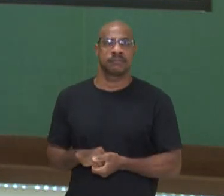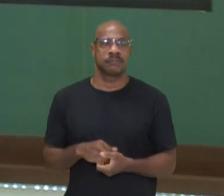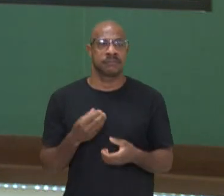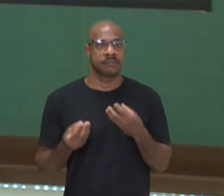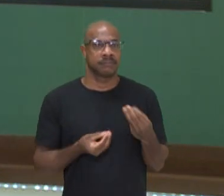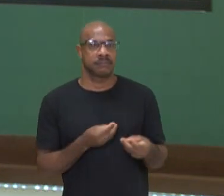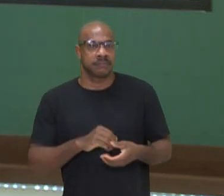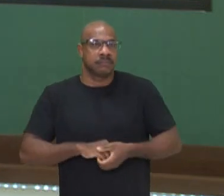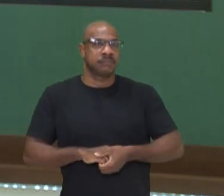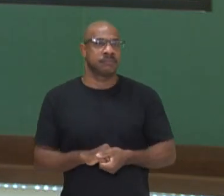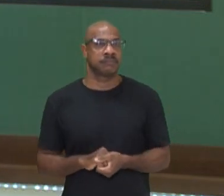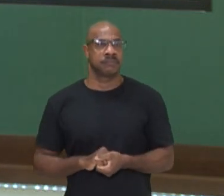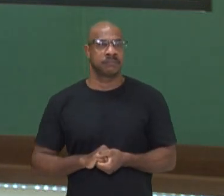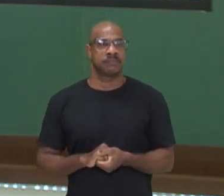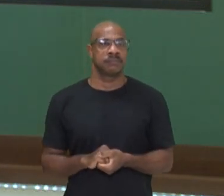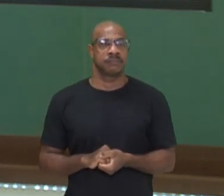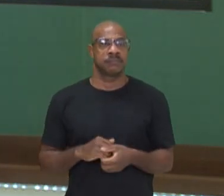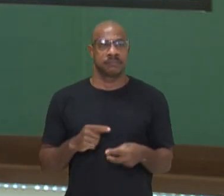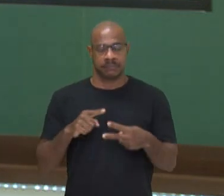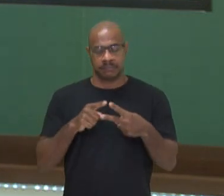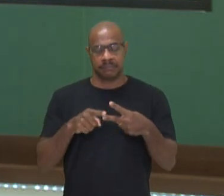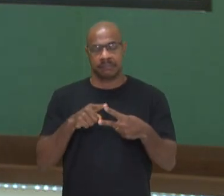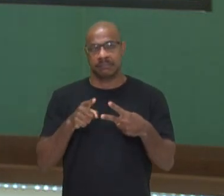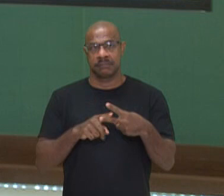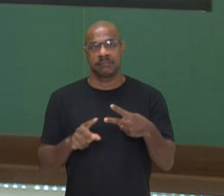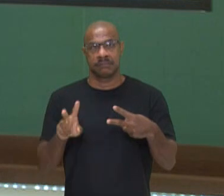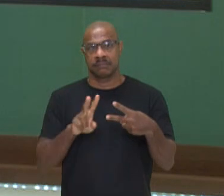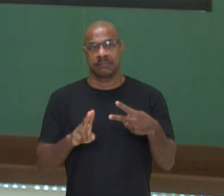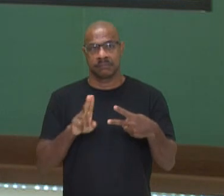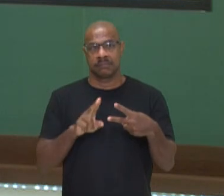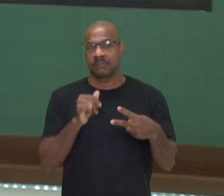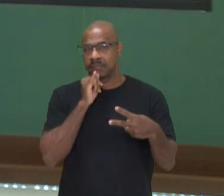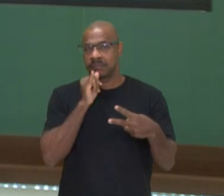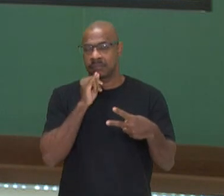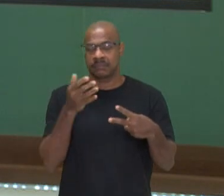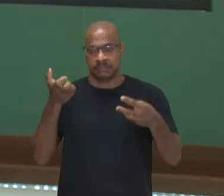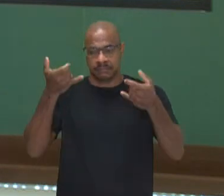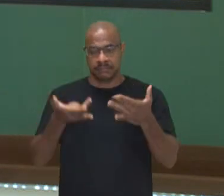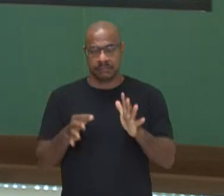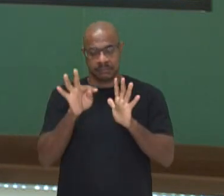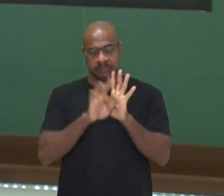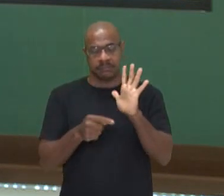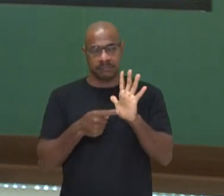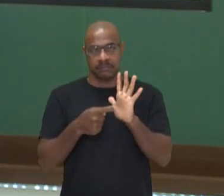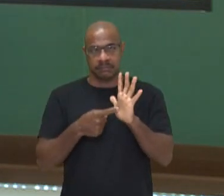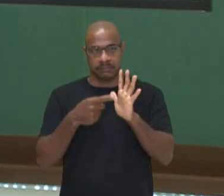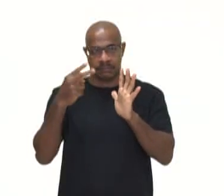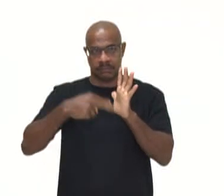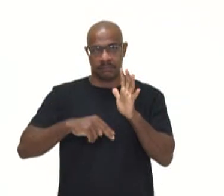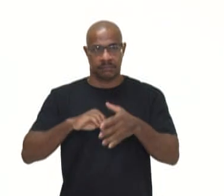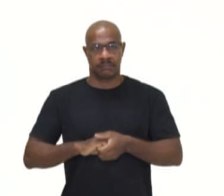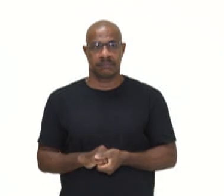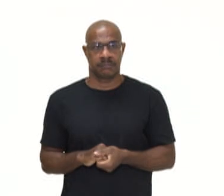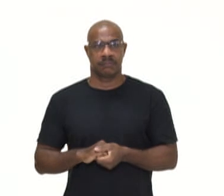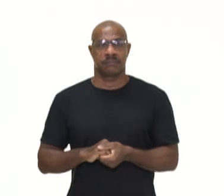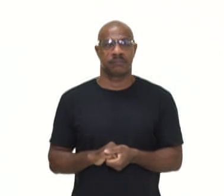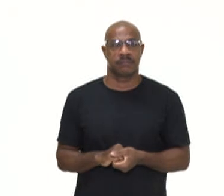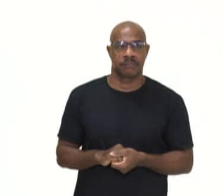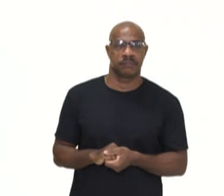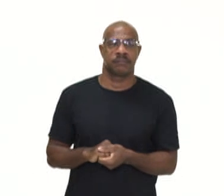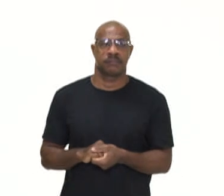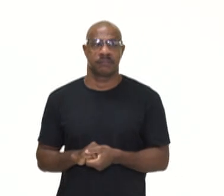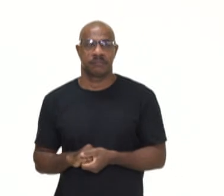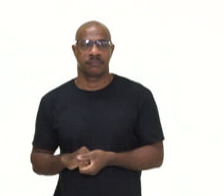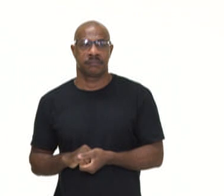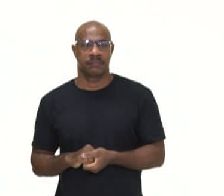assim, eu botei aqui 2 exemplos dos textos que nós lemos aqui na nossa aula. Ó, that's a lot of new people you